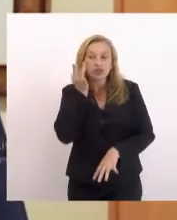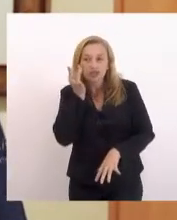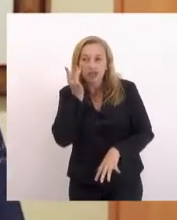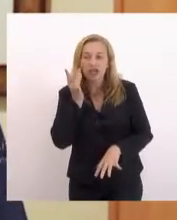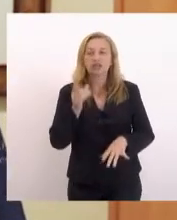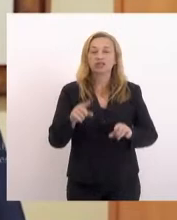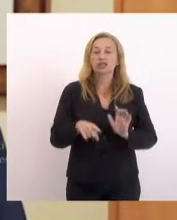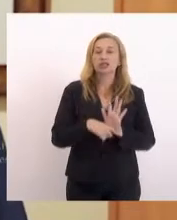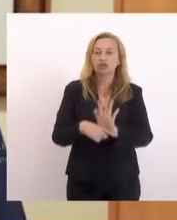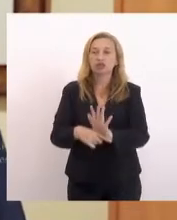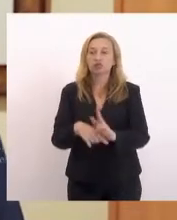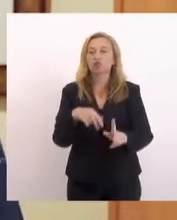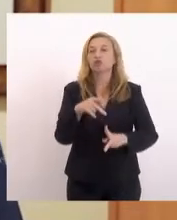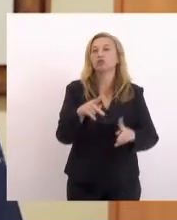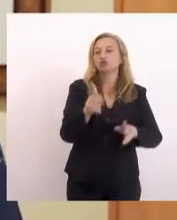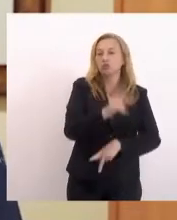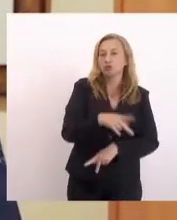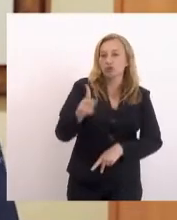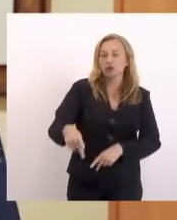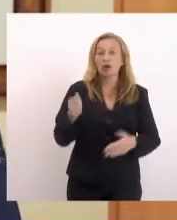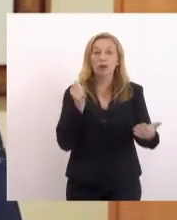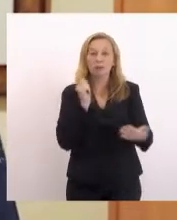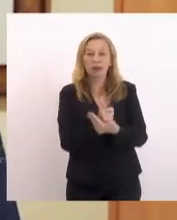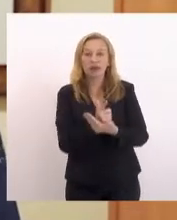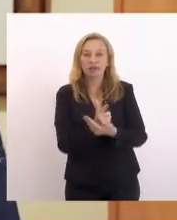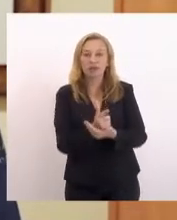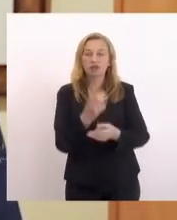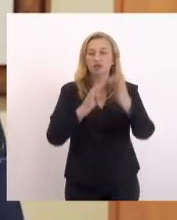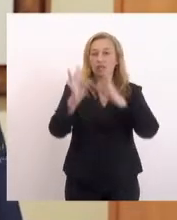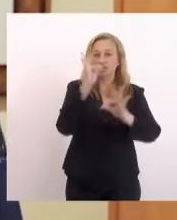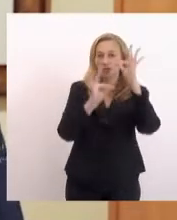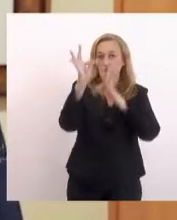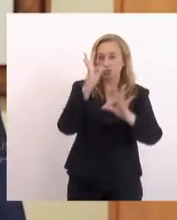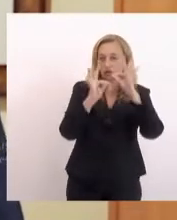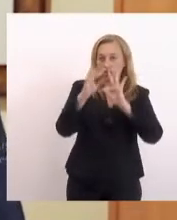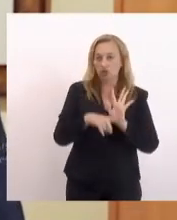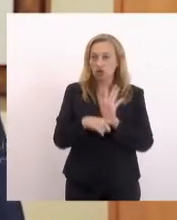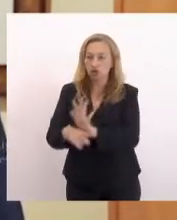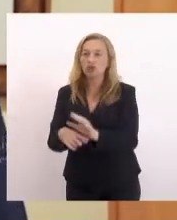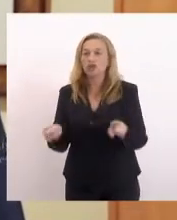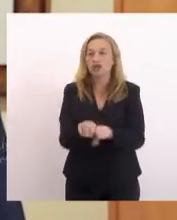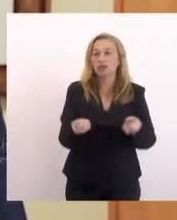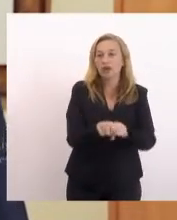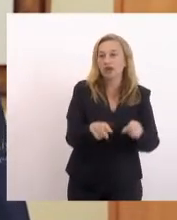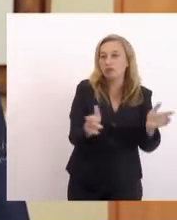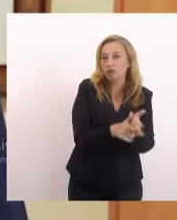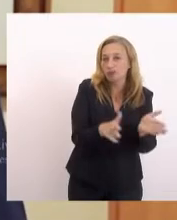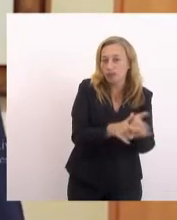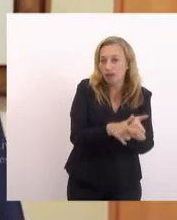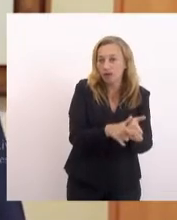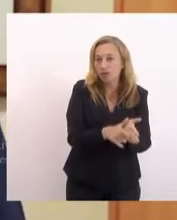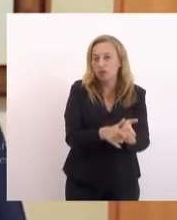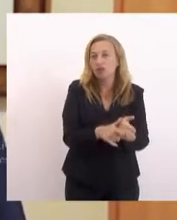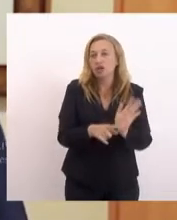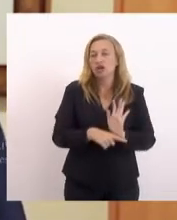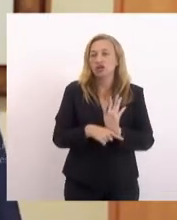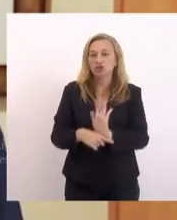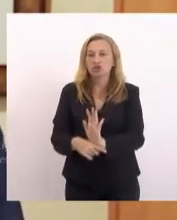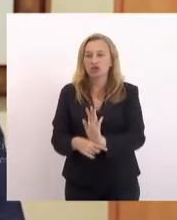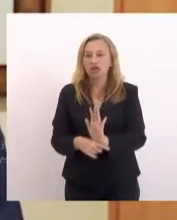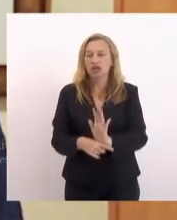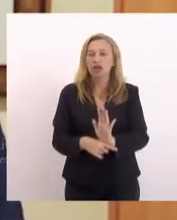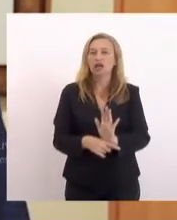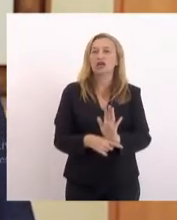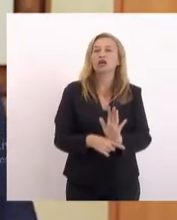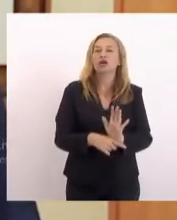o pagamento do auxílio tecnológico. Também tiramos do papel um sensível programa para combater a evasão escolar, o